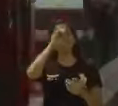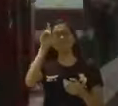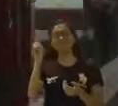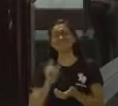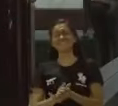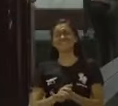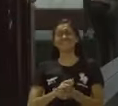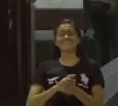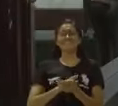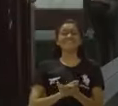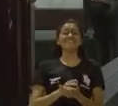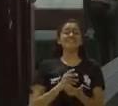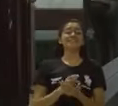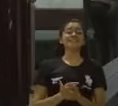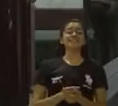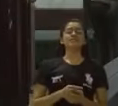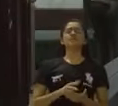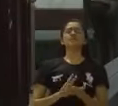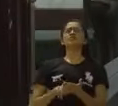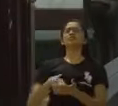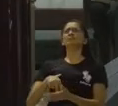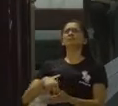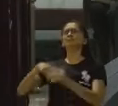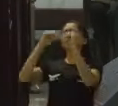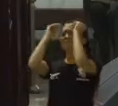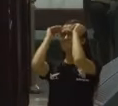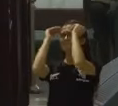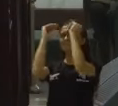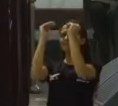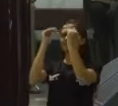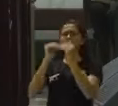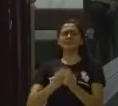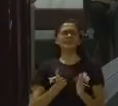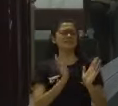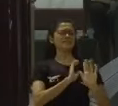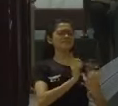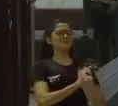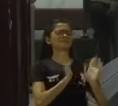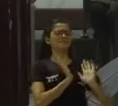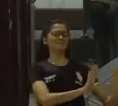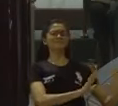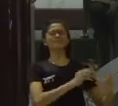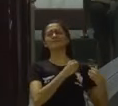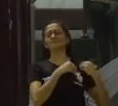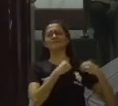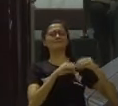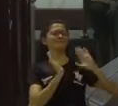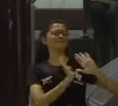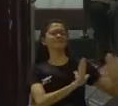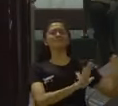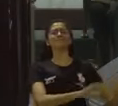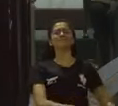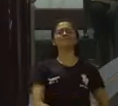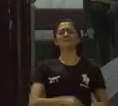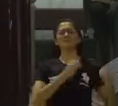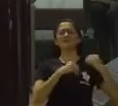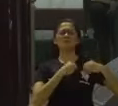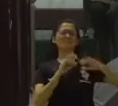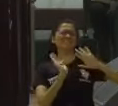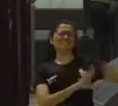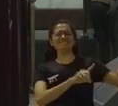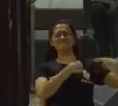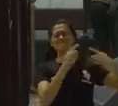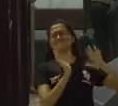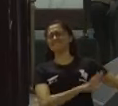as maneiras, e você se manteve firme dizendo: não, não, não, não,